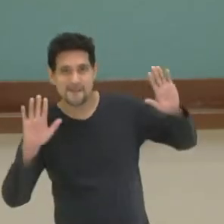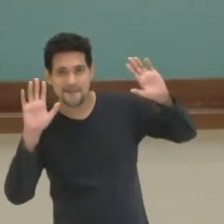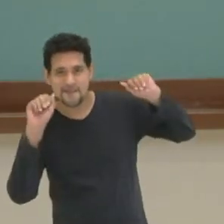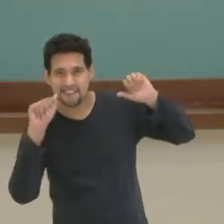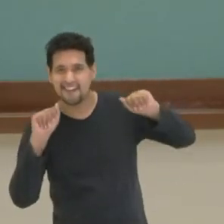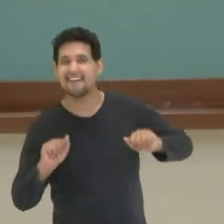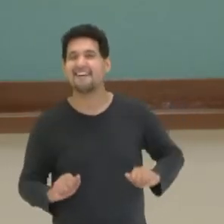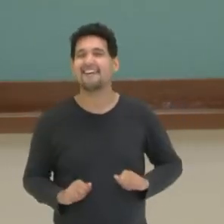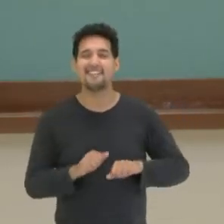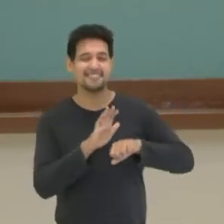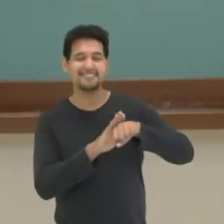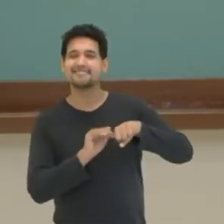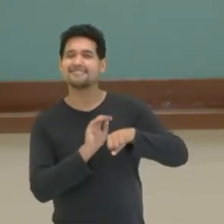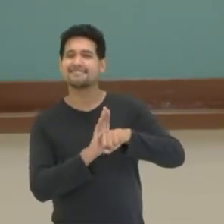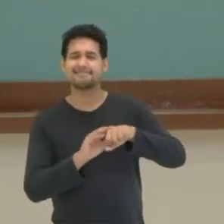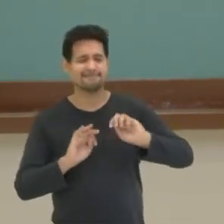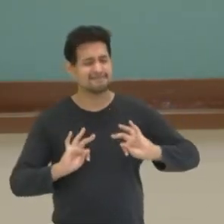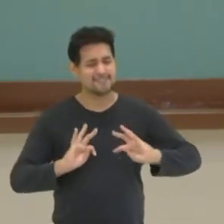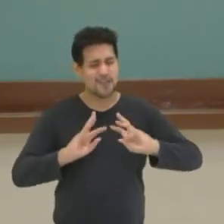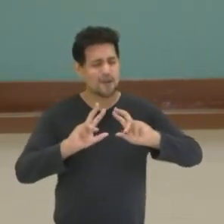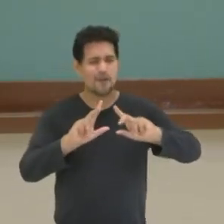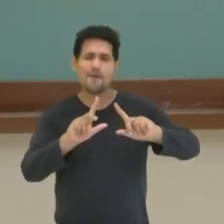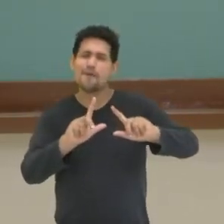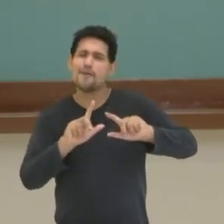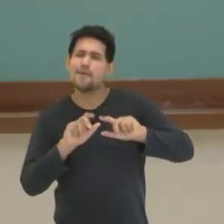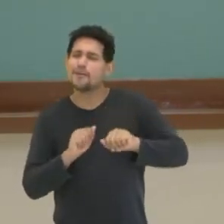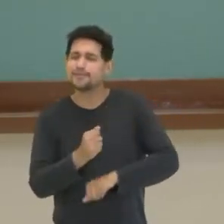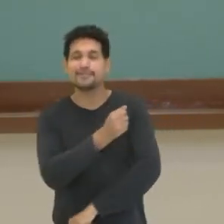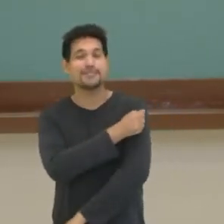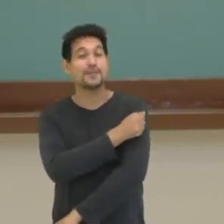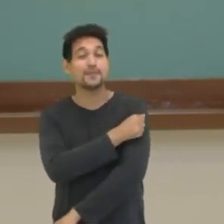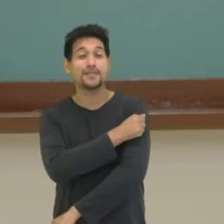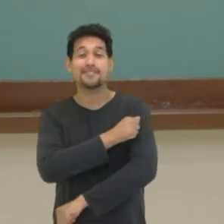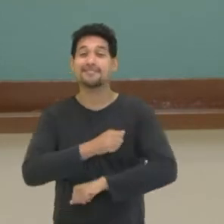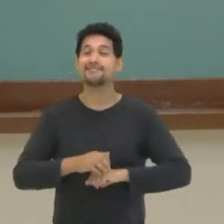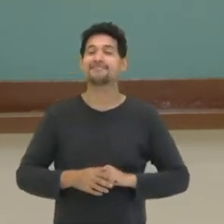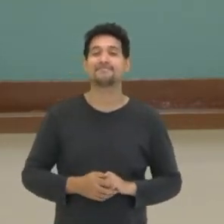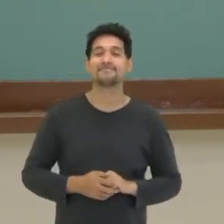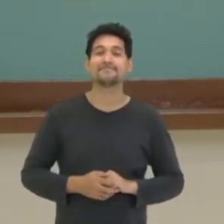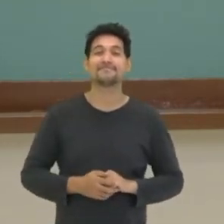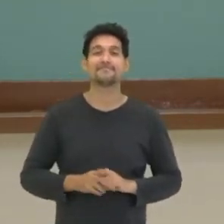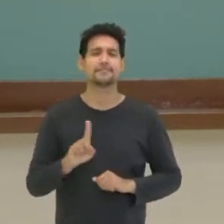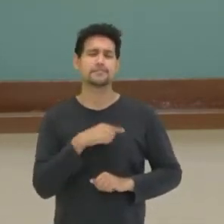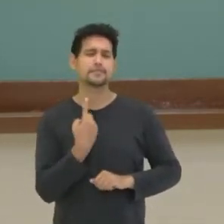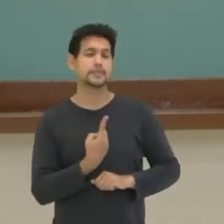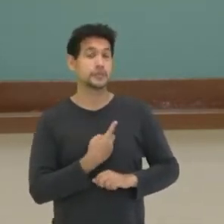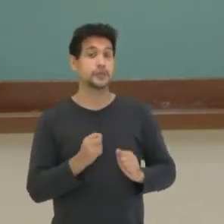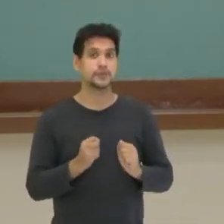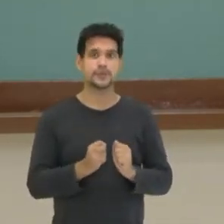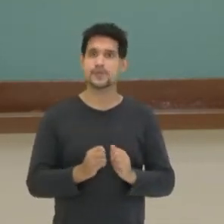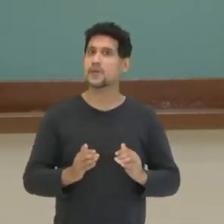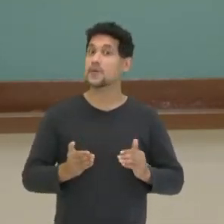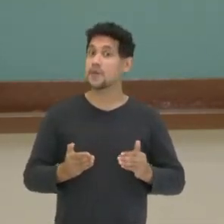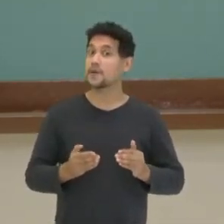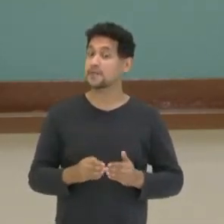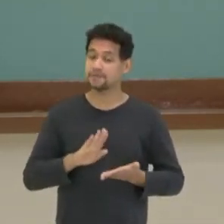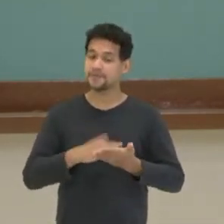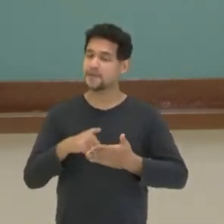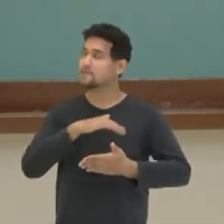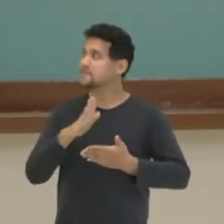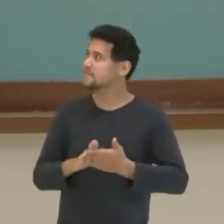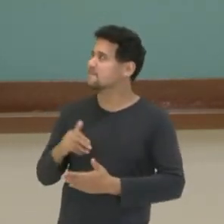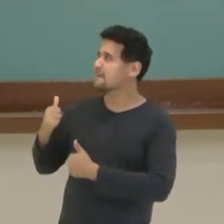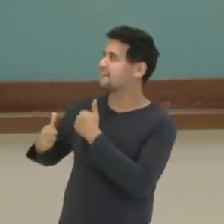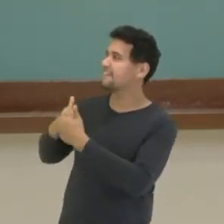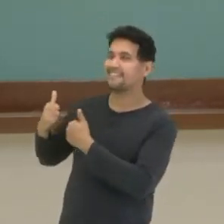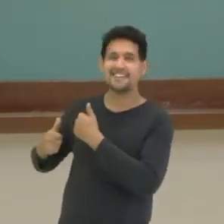Olá, meus queridos, queridas, estimados alunos e alunas. Nós estamos aqui, eu, o